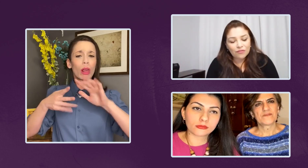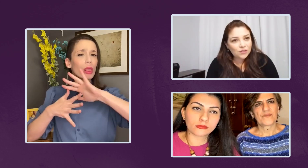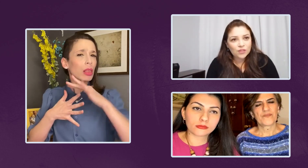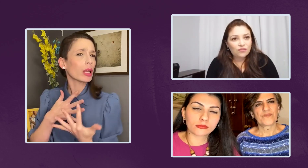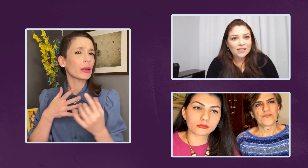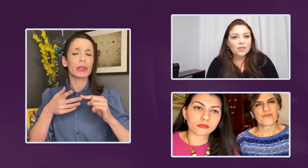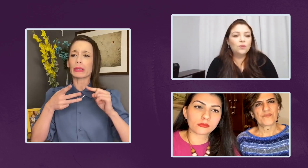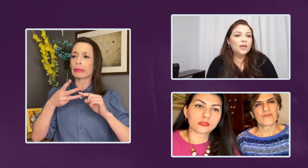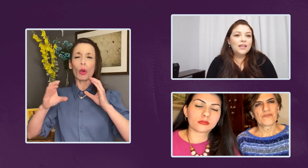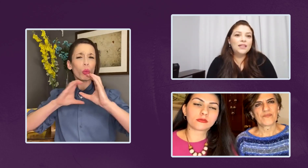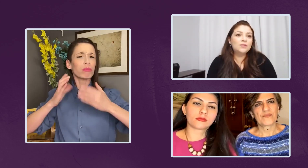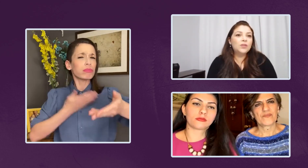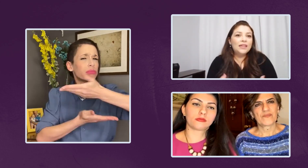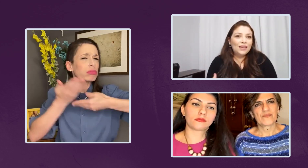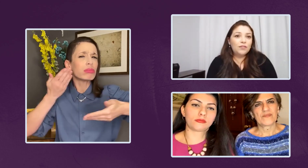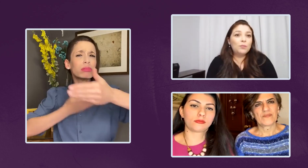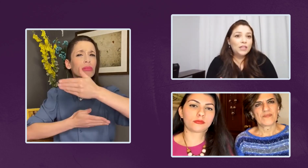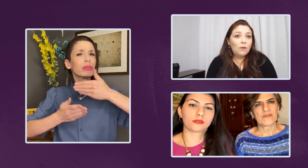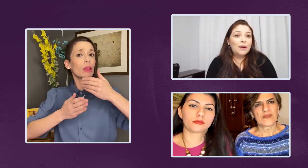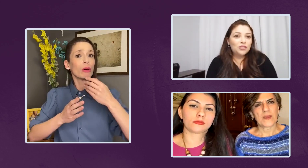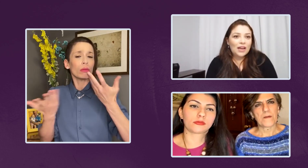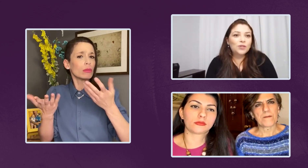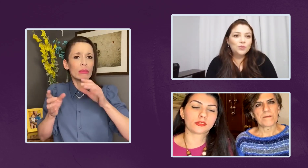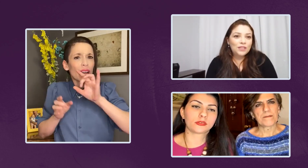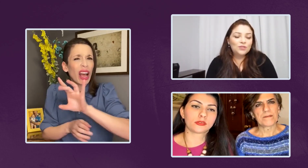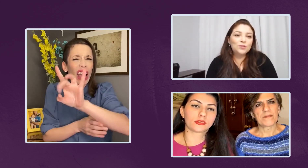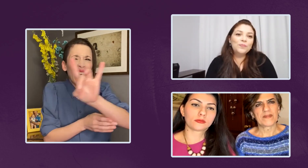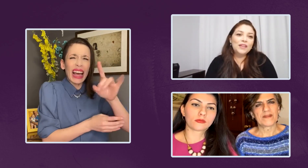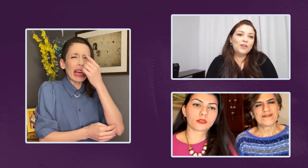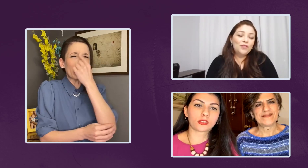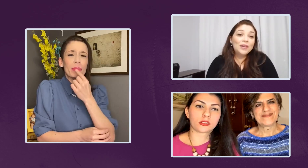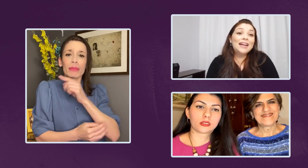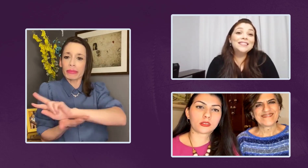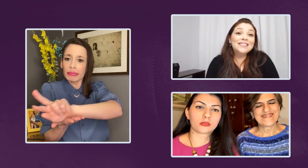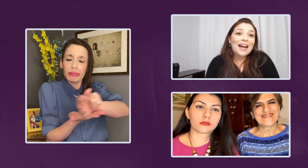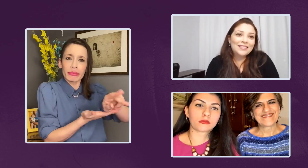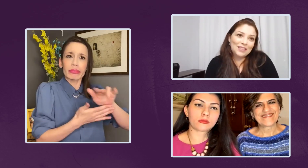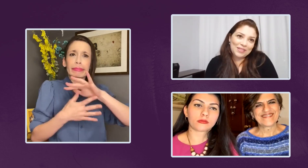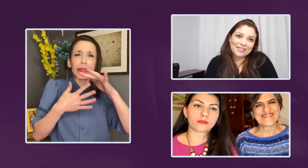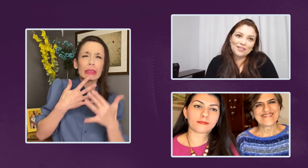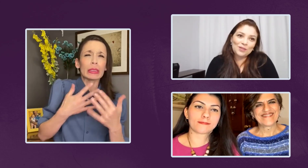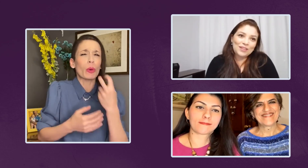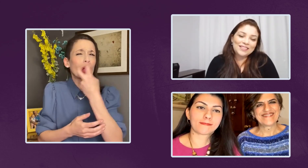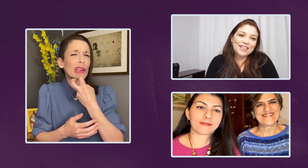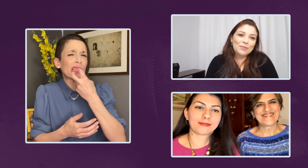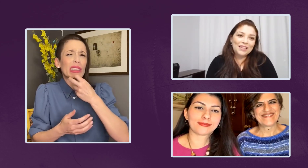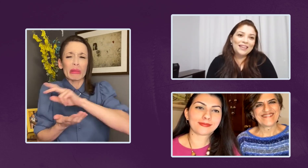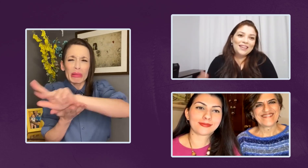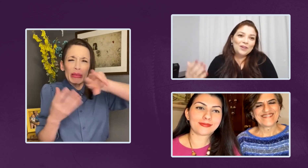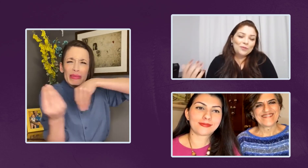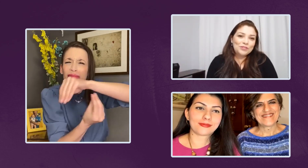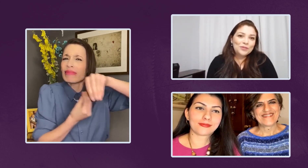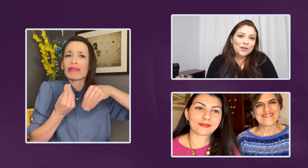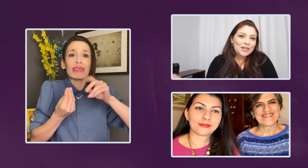do avanço que fazem com o oralismo. Enfim, poder compartilhar tudo isso eu fico encantada com essas histórias, né?